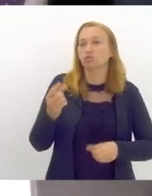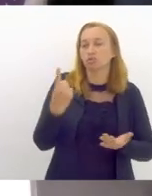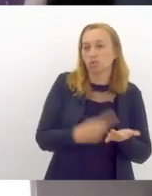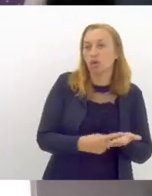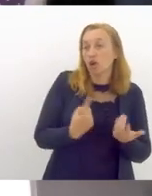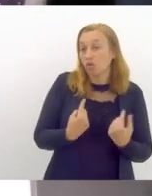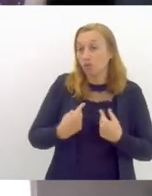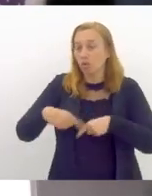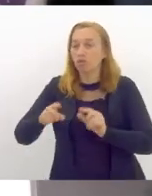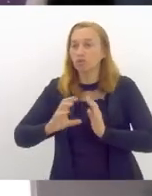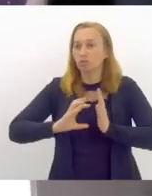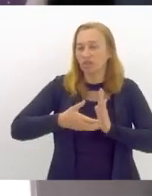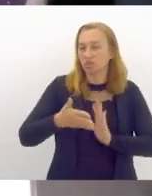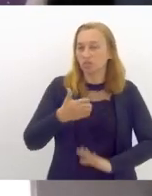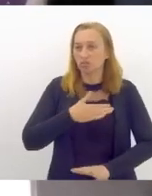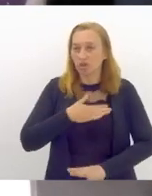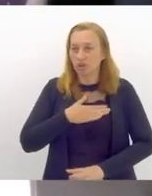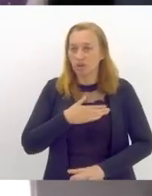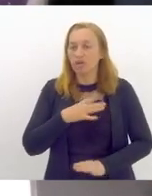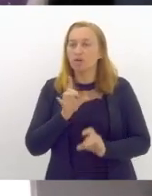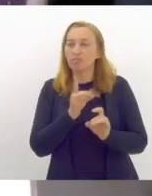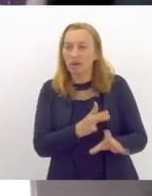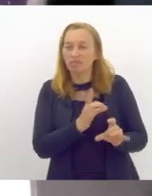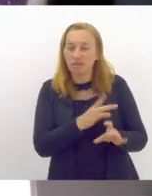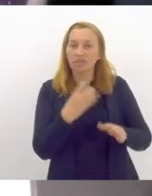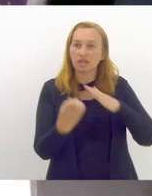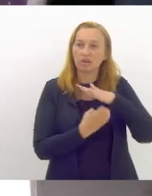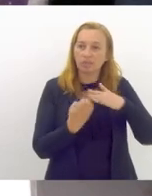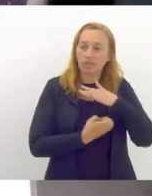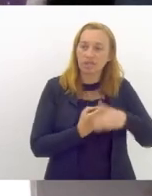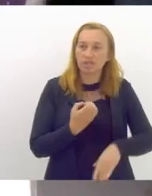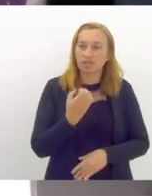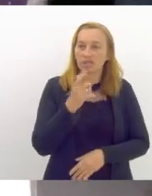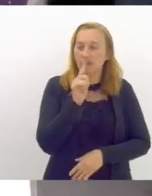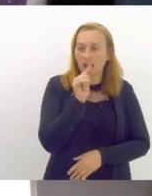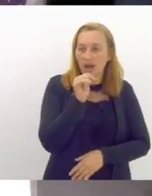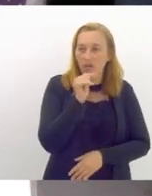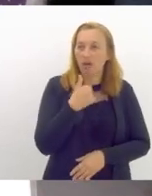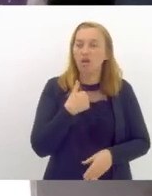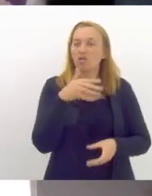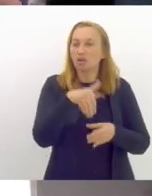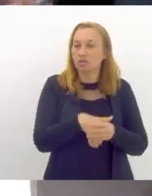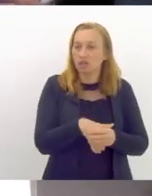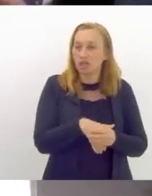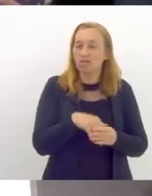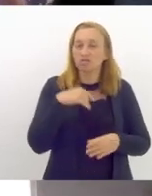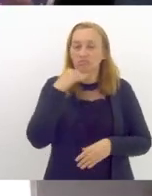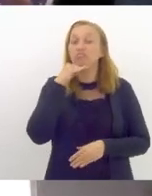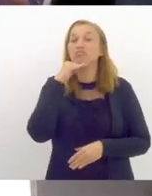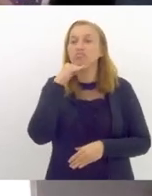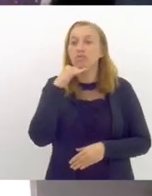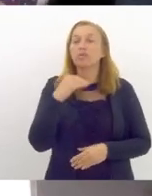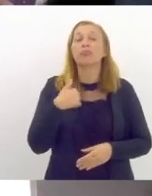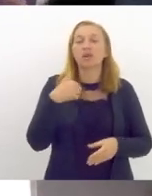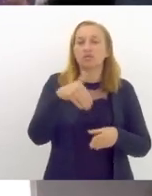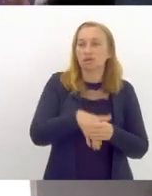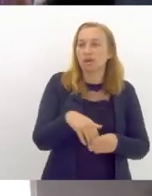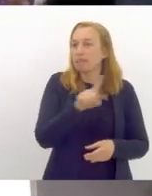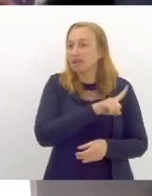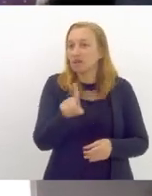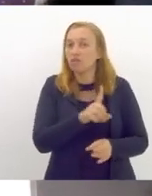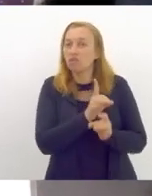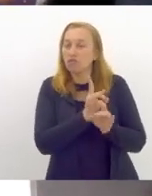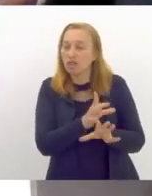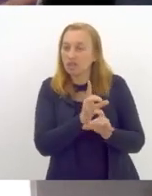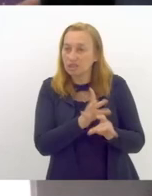meu partido para venda da Cedae Eu votei cabeça erguida e voltei depois para não vender